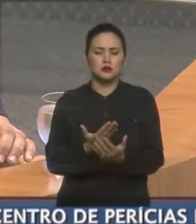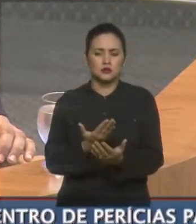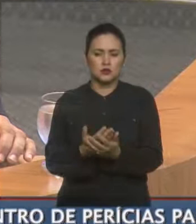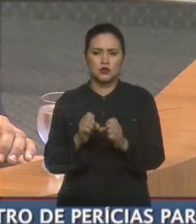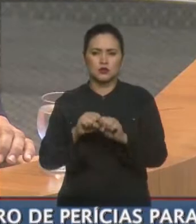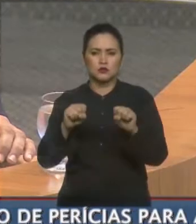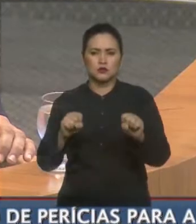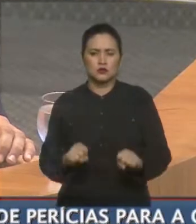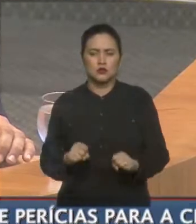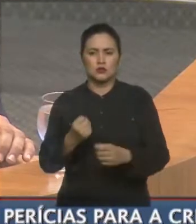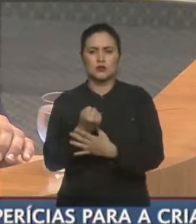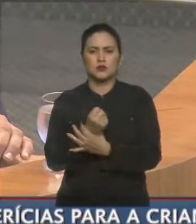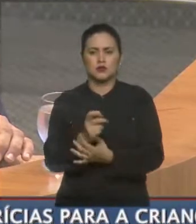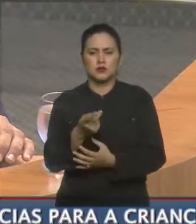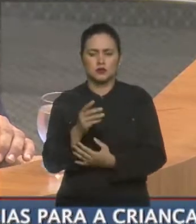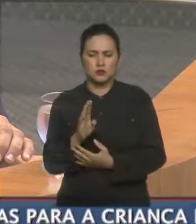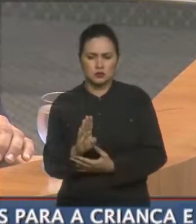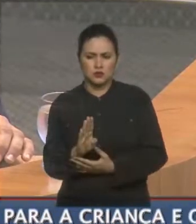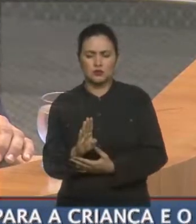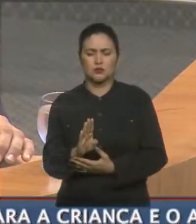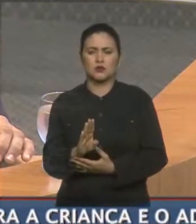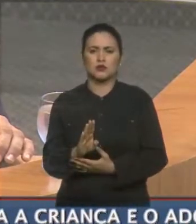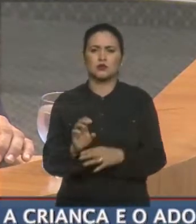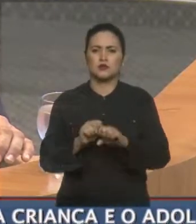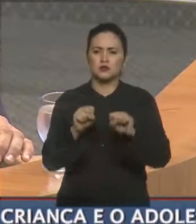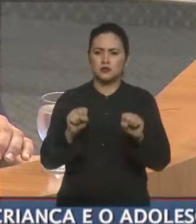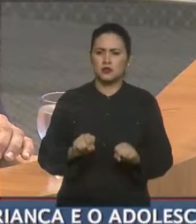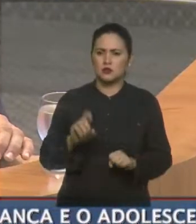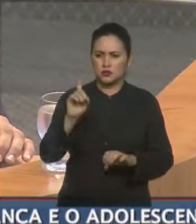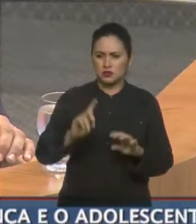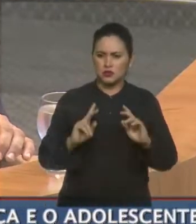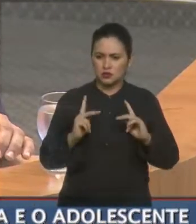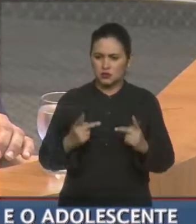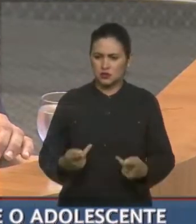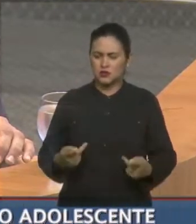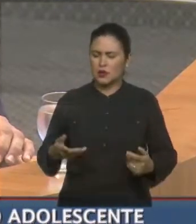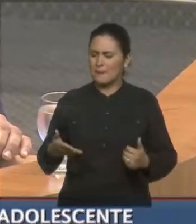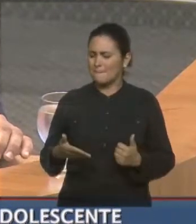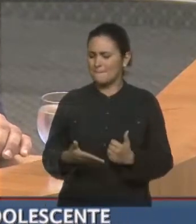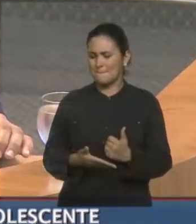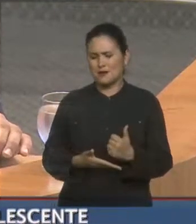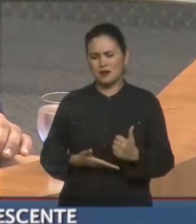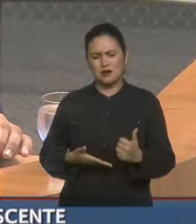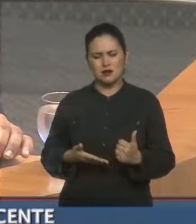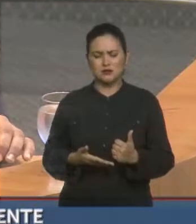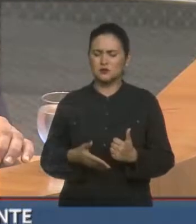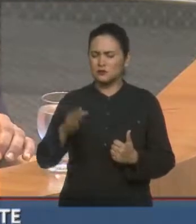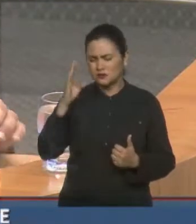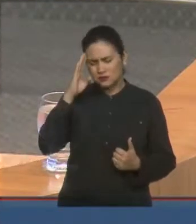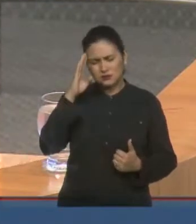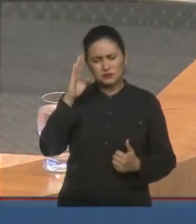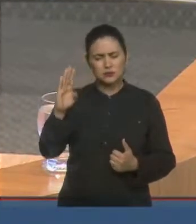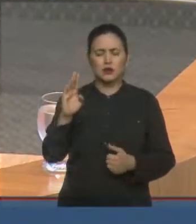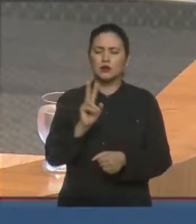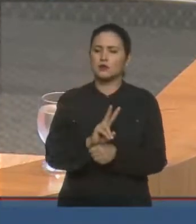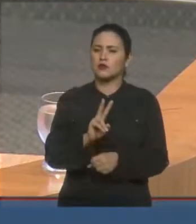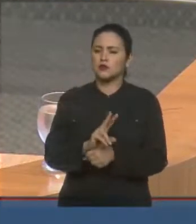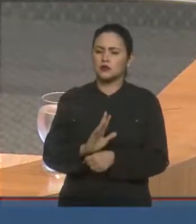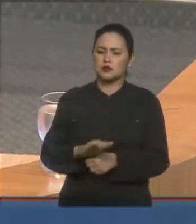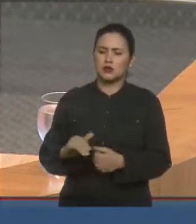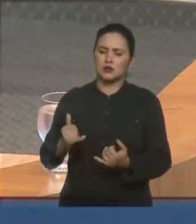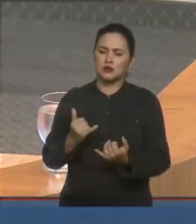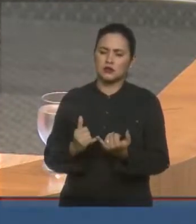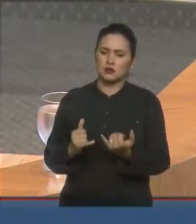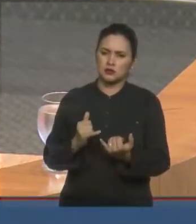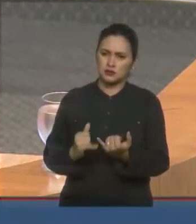de segurança pública, com o sistema de direitos humanos, ele é fundamental para a proteção de crianças e adolescentes. Porque,